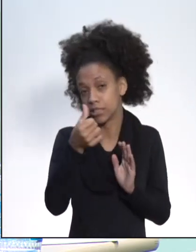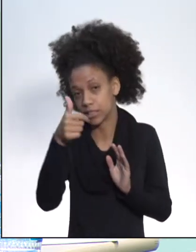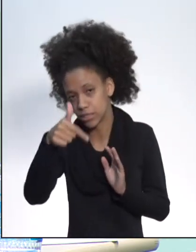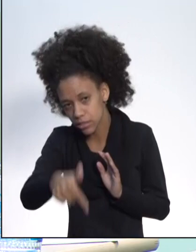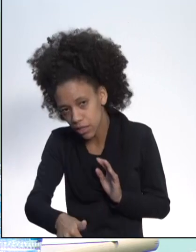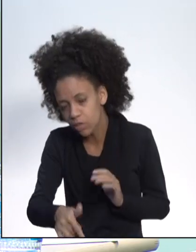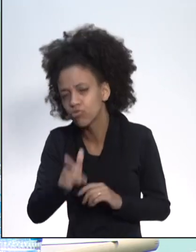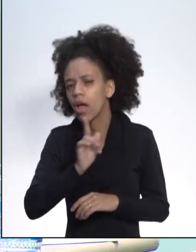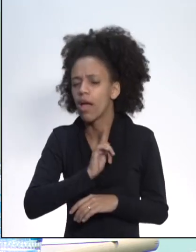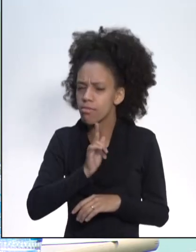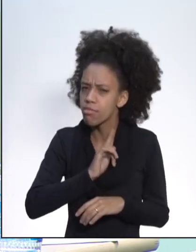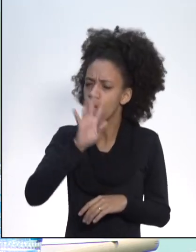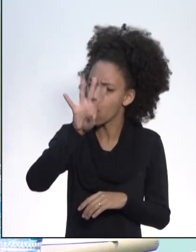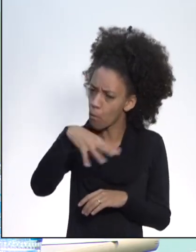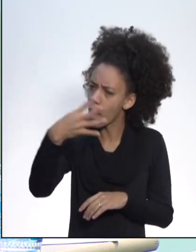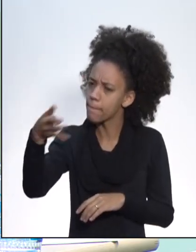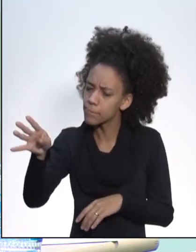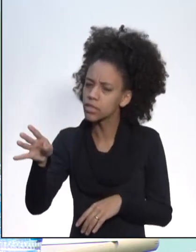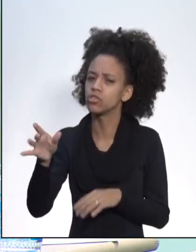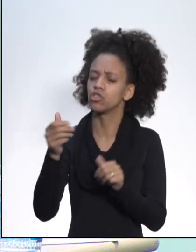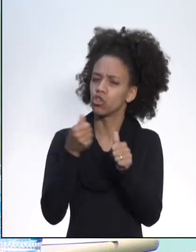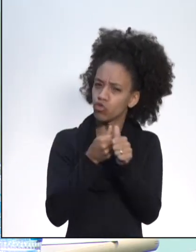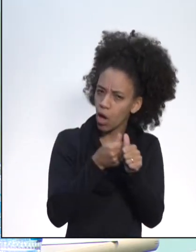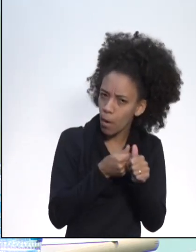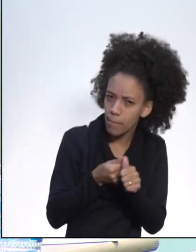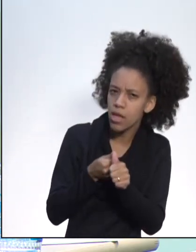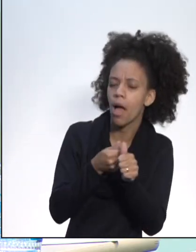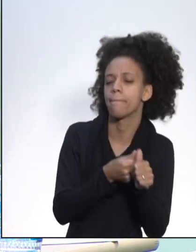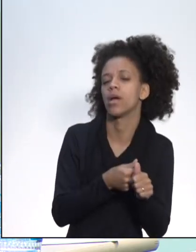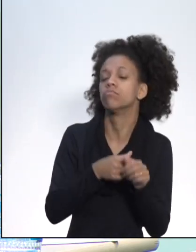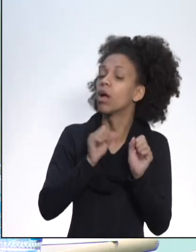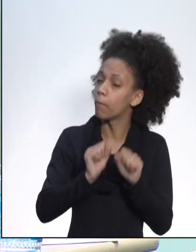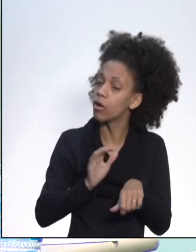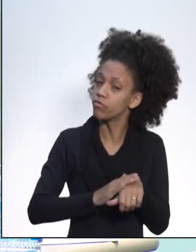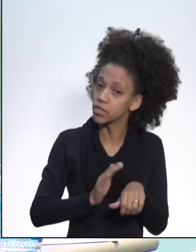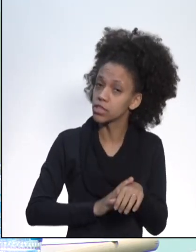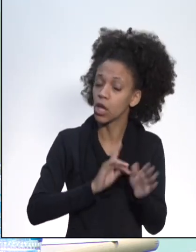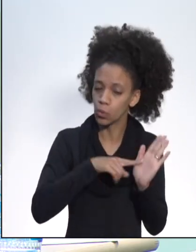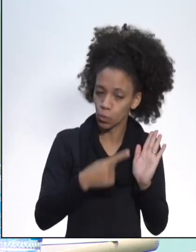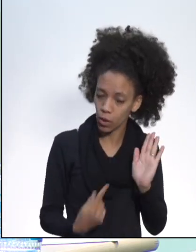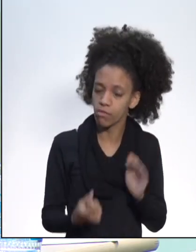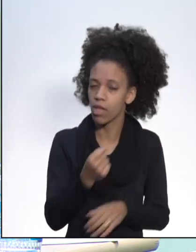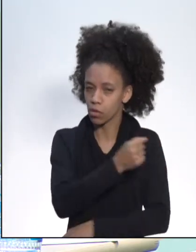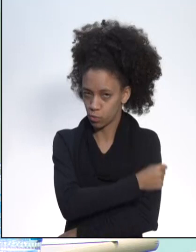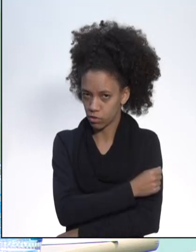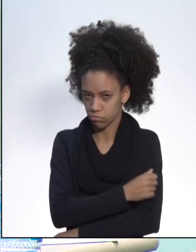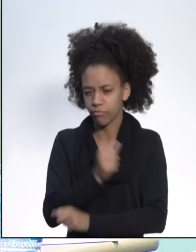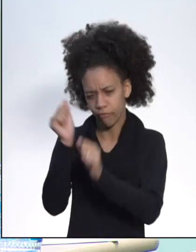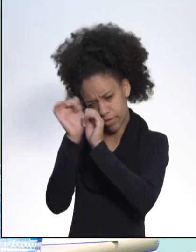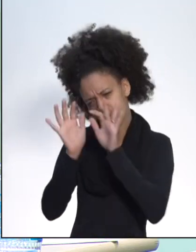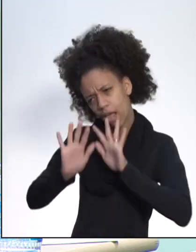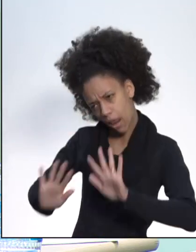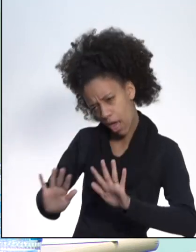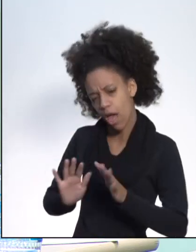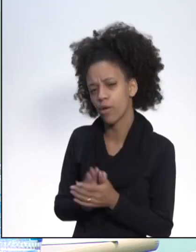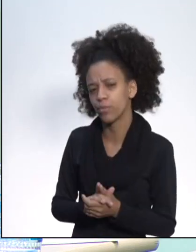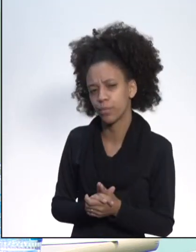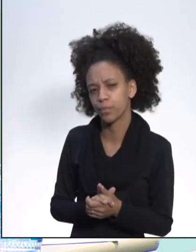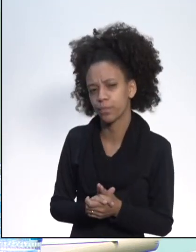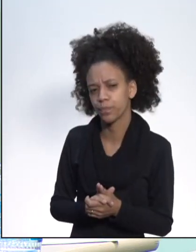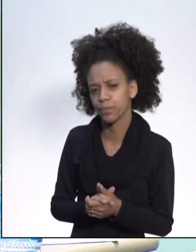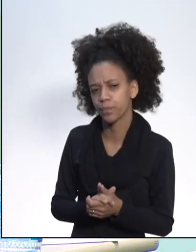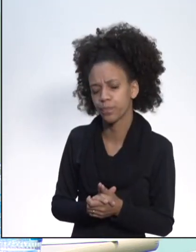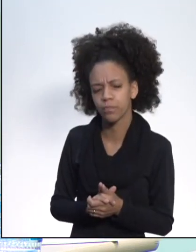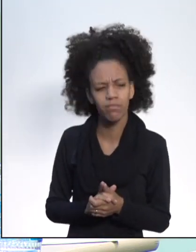tem também um sistema de acompanhamento que pode ser feito no caderno do aluno. Tá? Eu acho que agora ficou mais claro. Tem